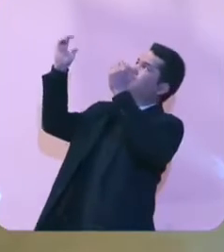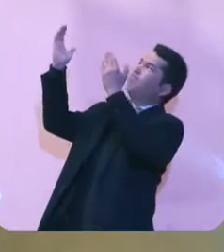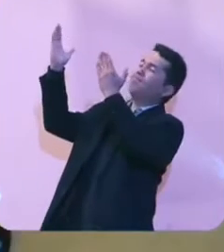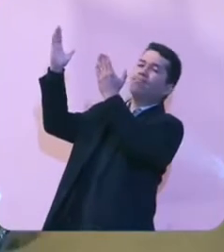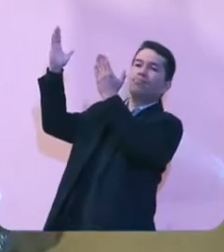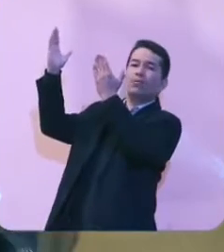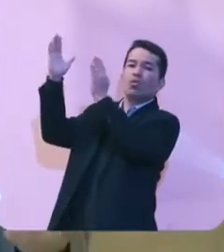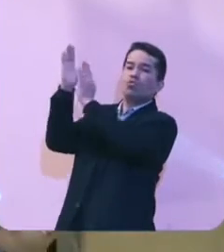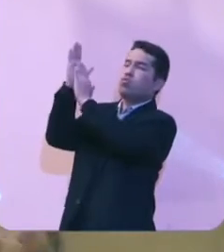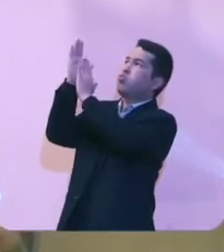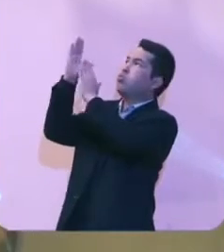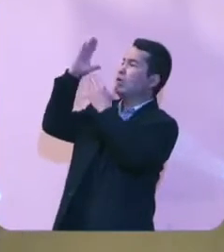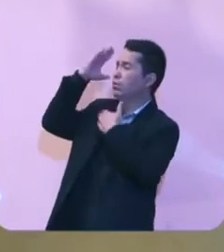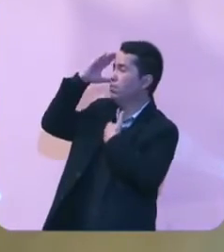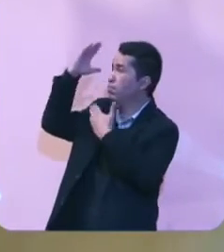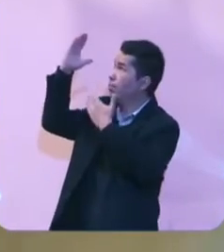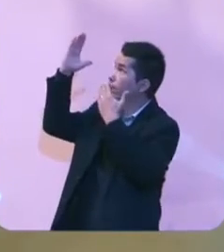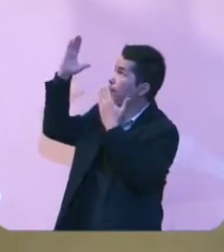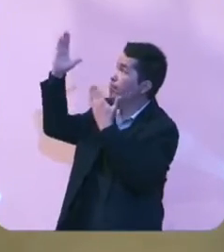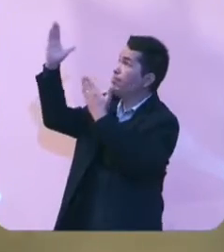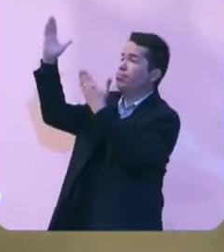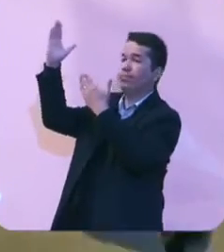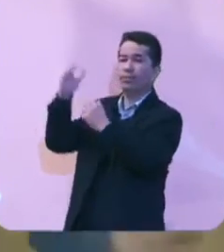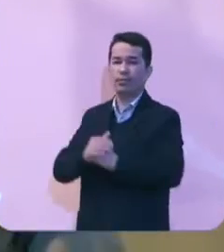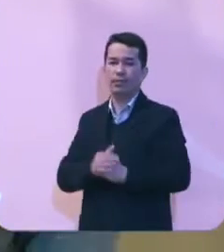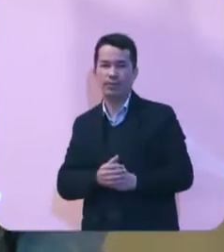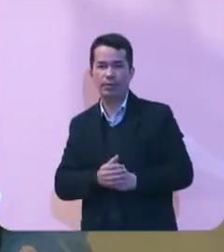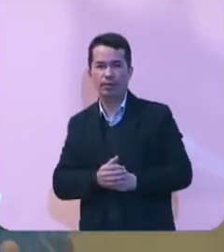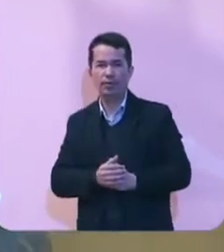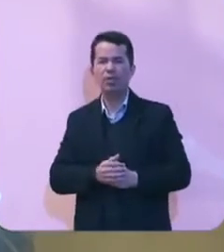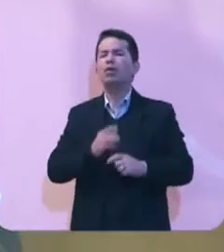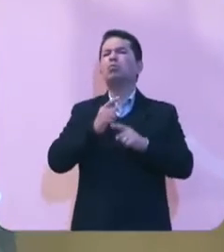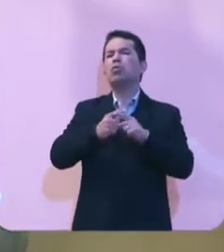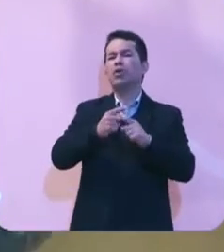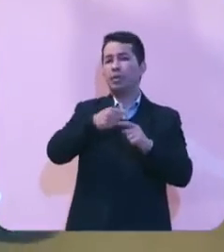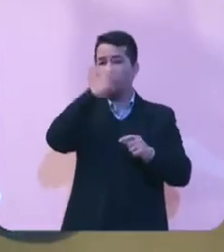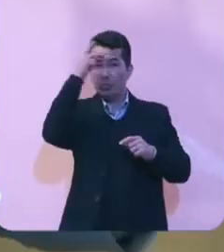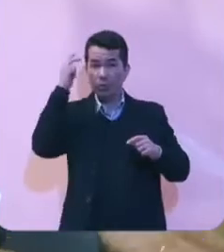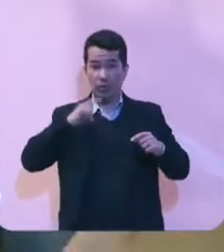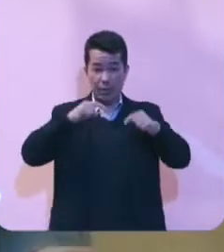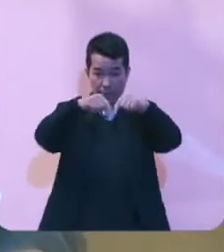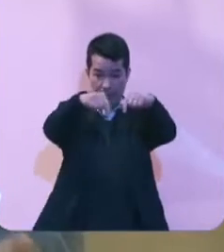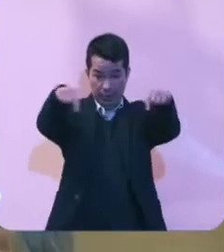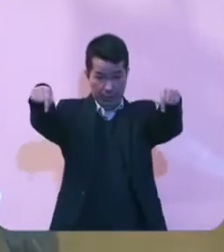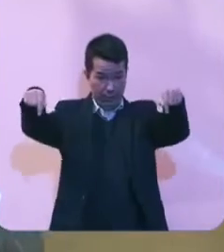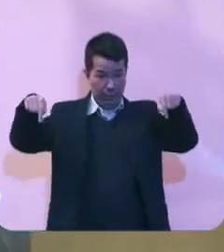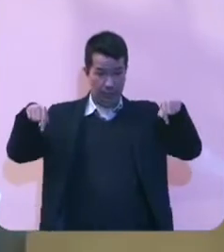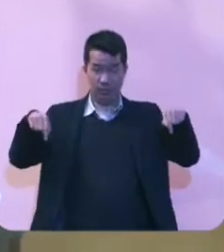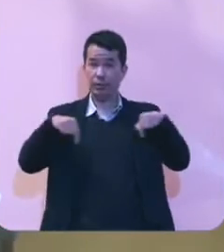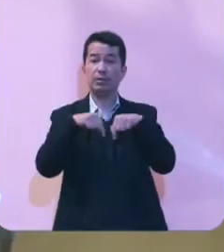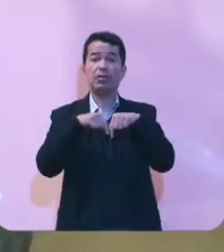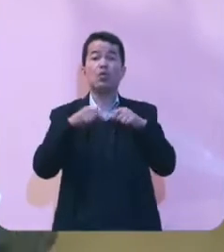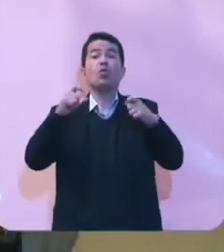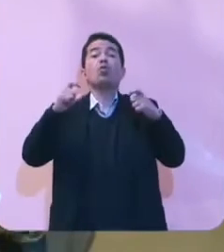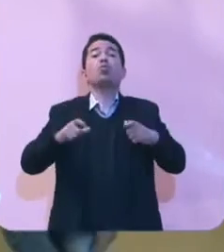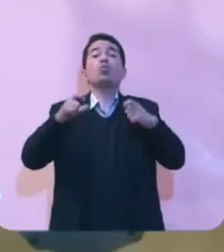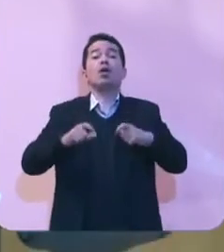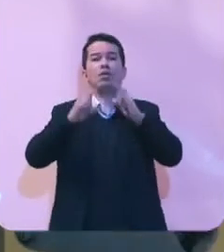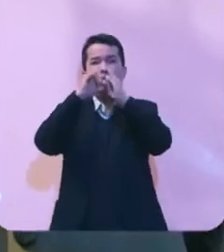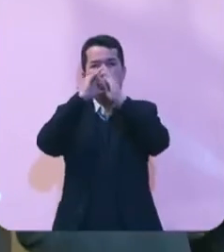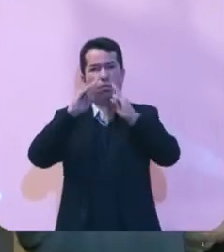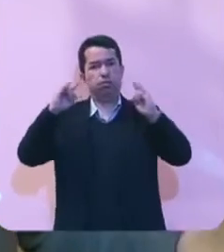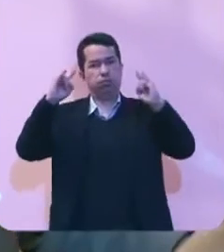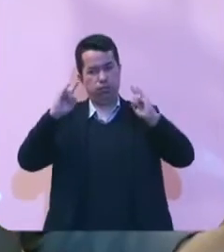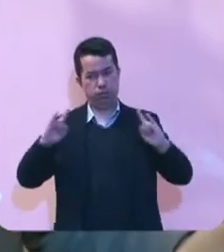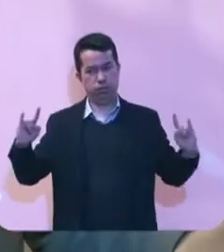E aí, dentro daquele momento, eles diziam: por que ele estava no pátio? O que eles estavam fazendo ali? Quais eram os motivos